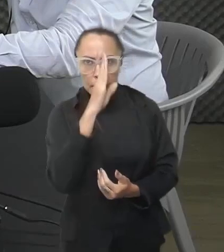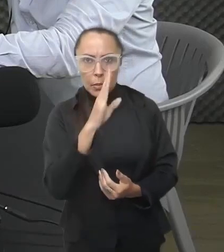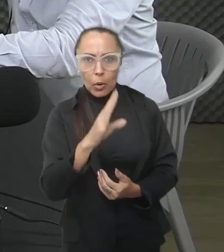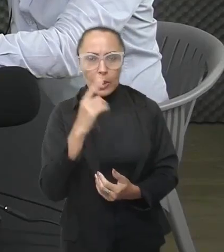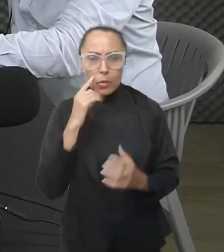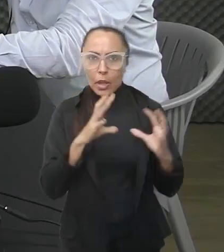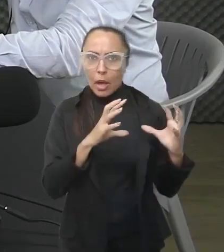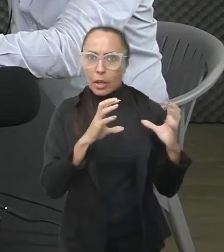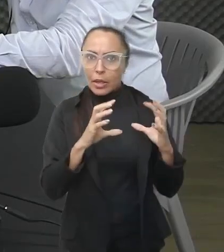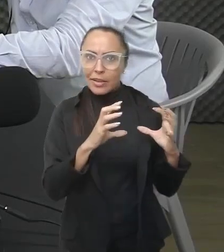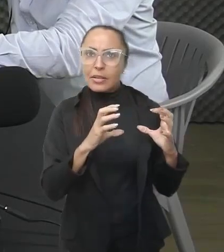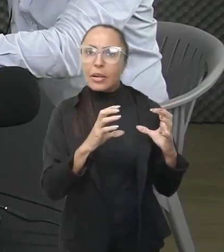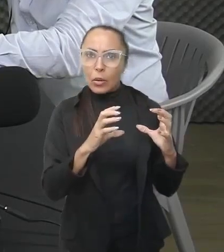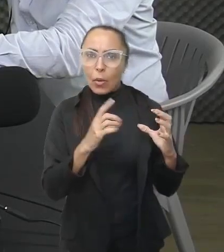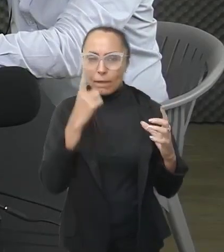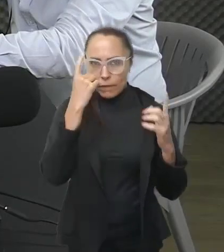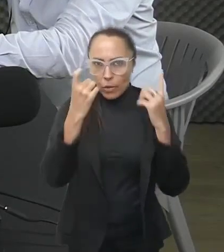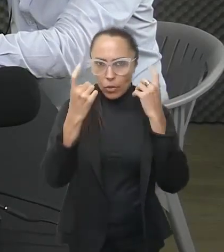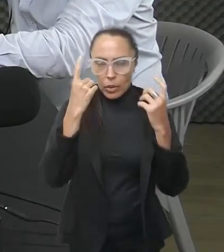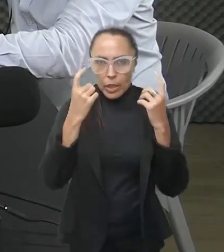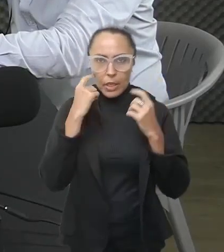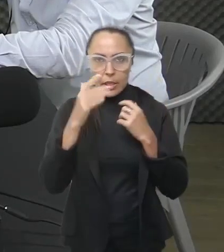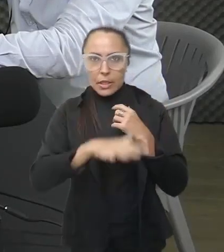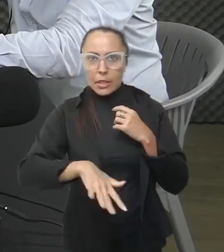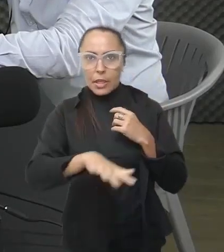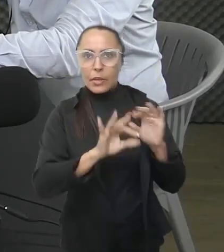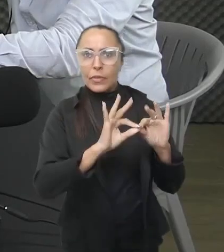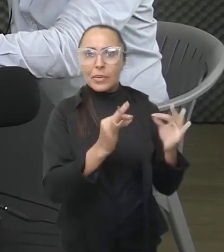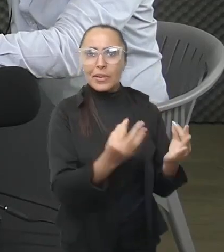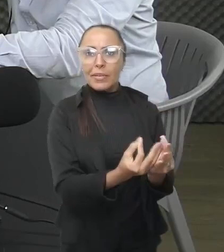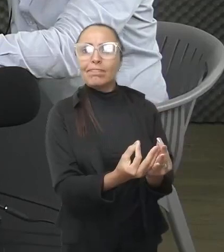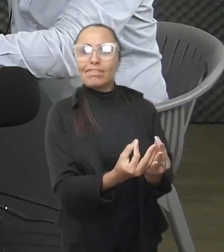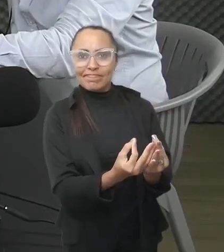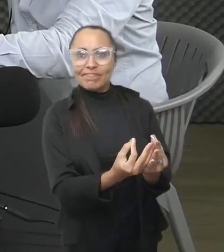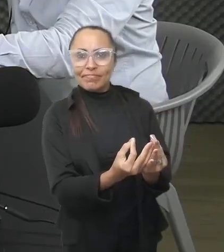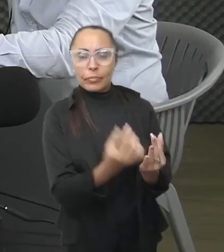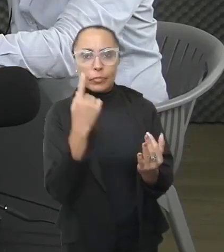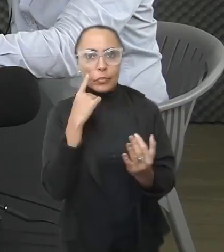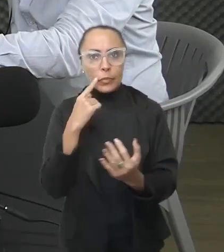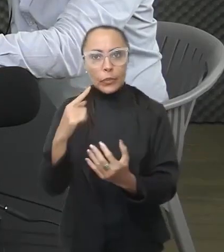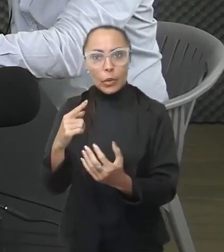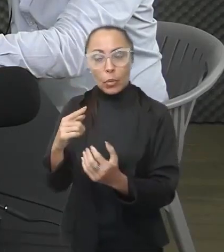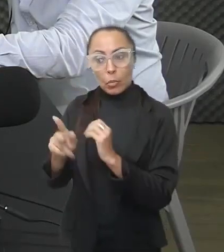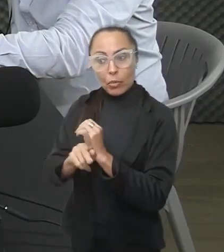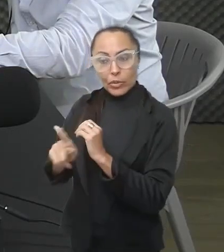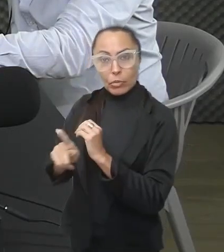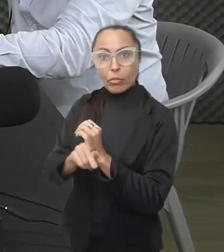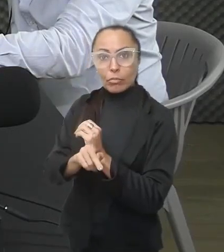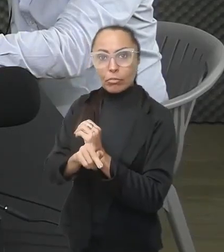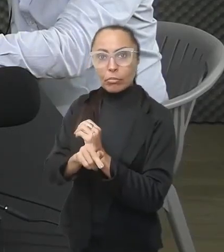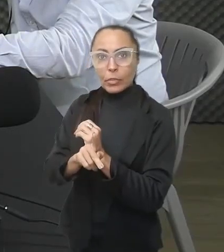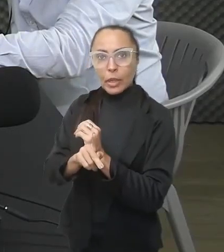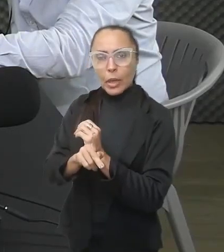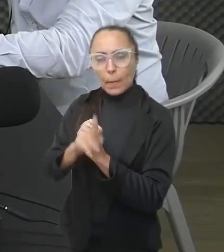agressão, essa violência ela é praticada dentro do seio familiar. O educador, o professor, é